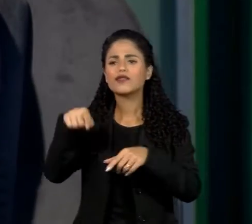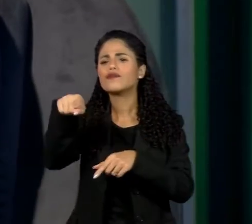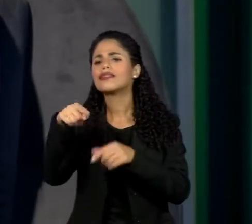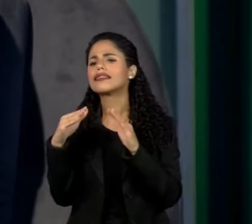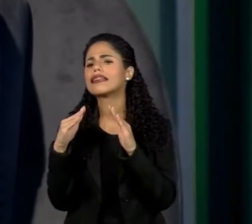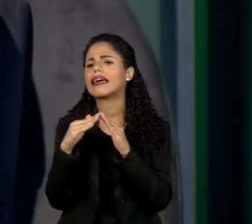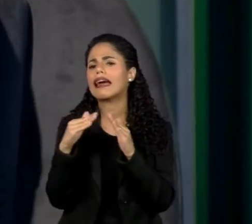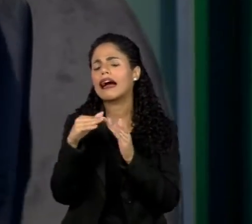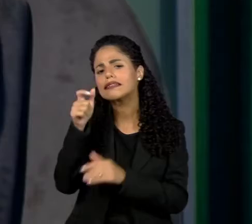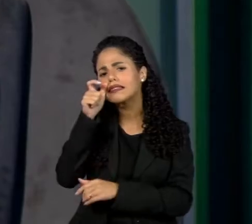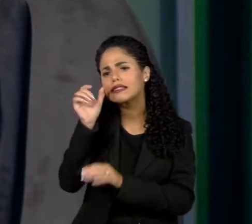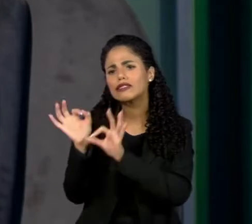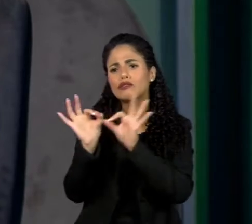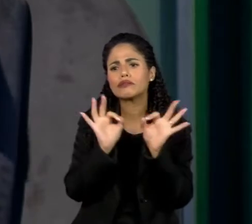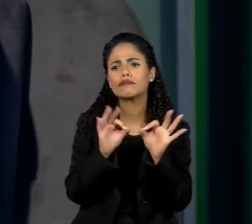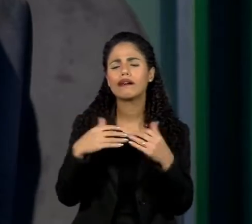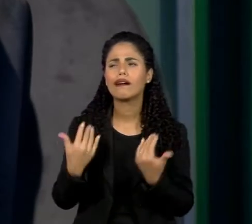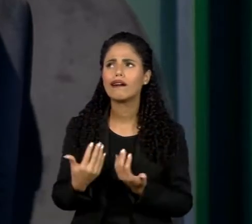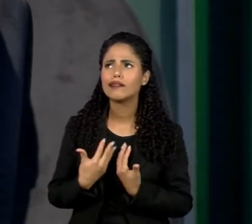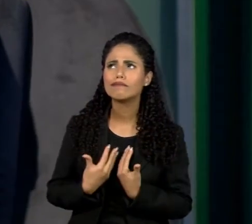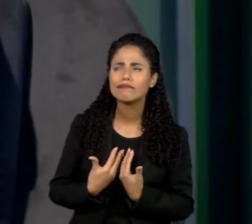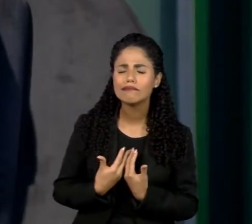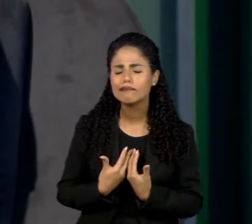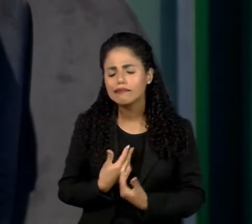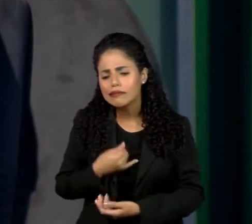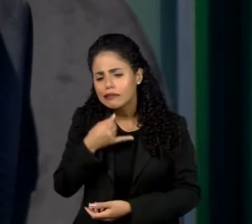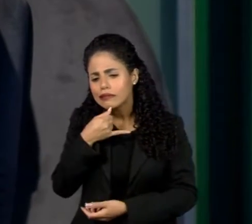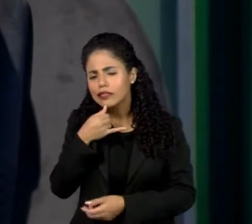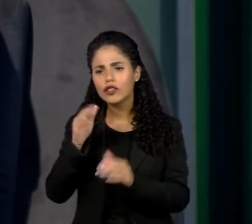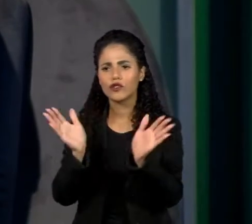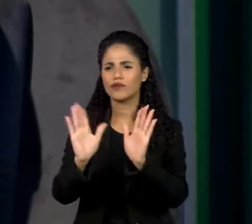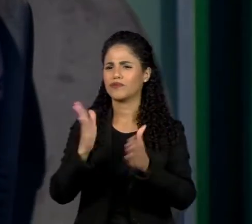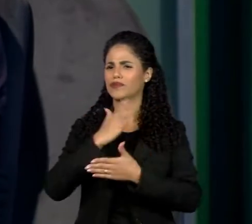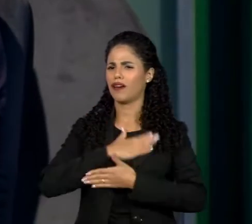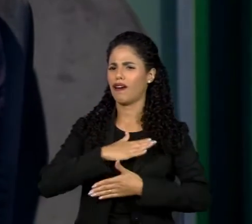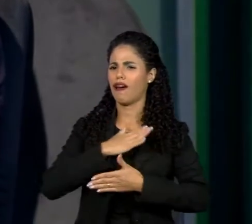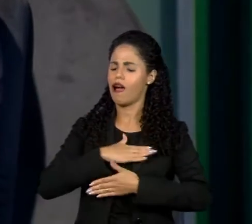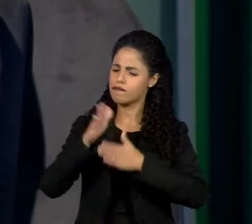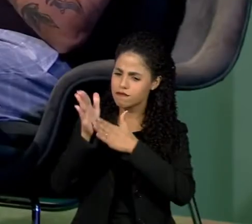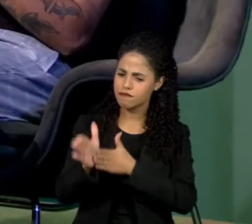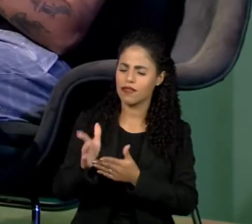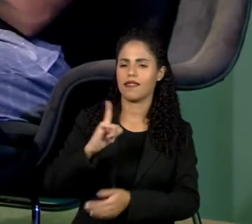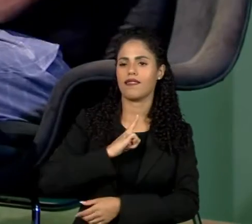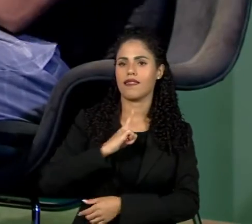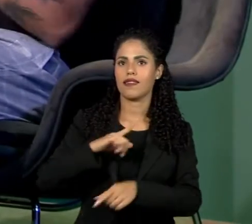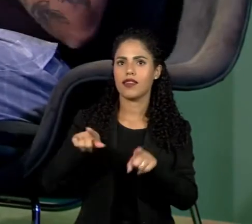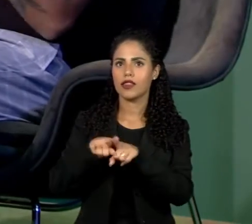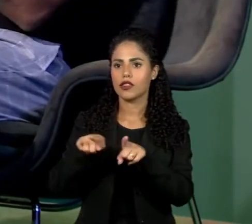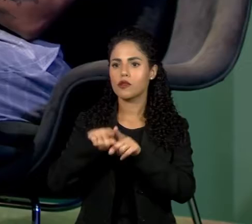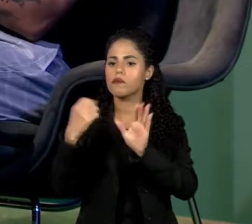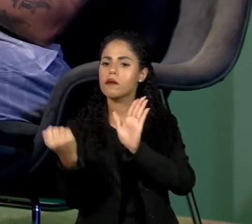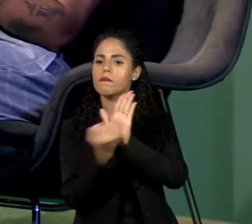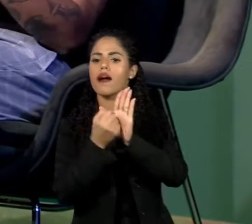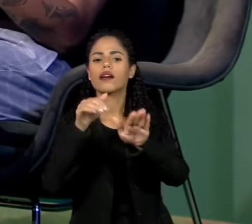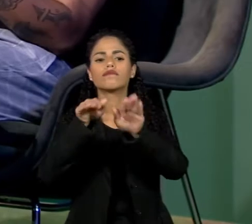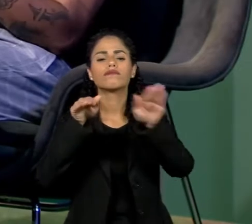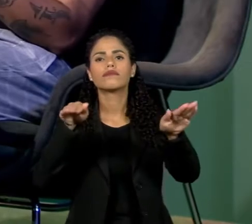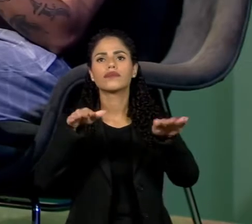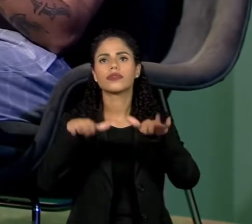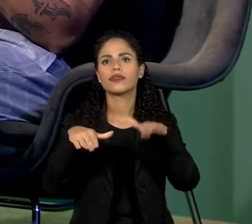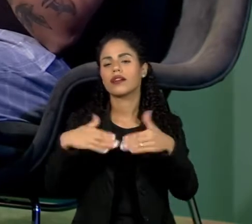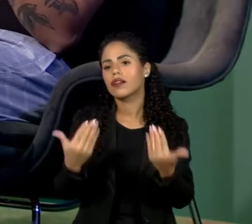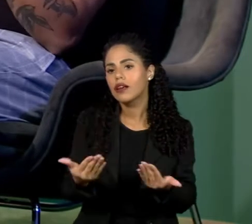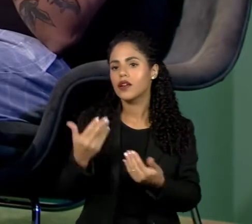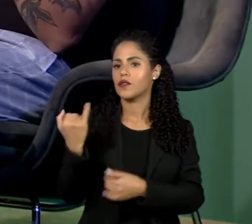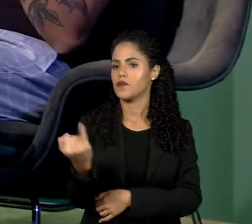você é um influenciador que não está em agência, porque também existe um caminho para quem não está dentro de agência, que é a marca os procurar, que isso é um